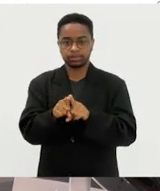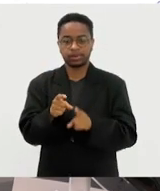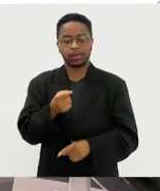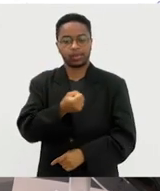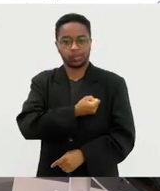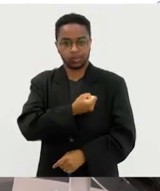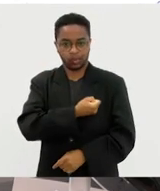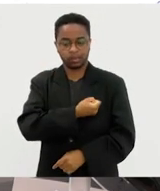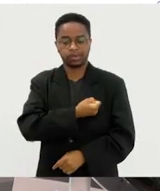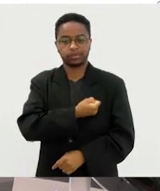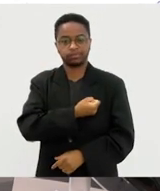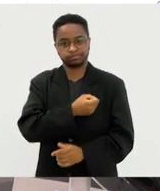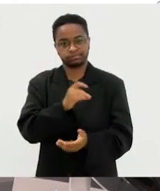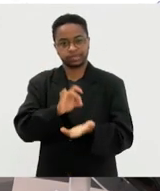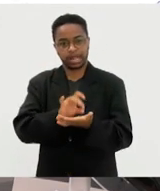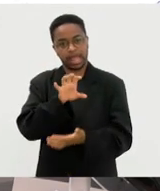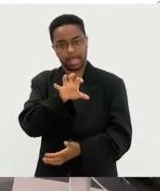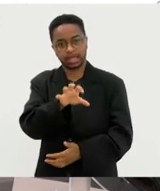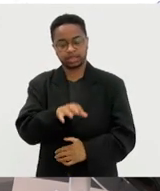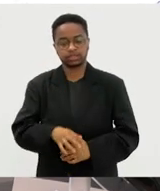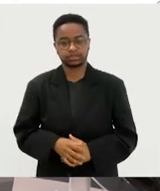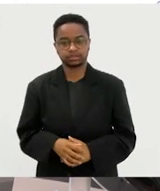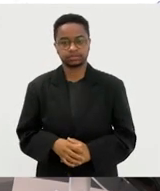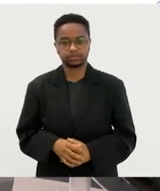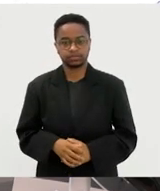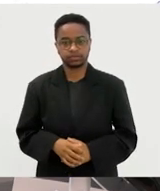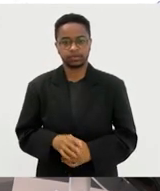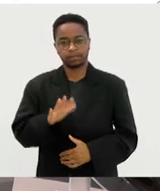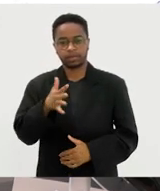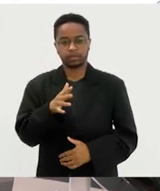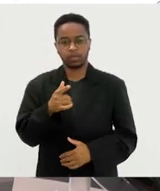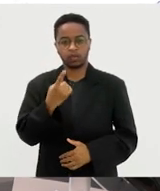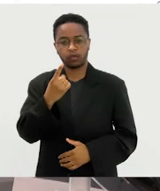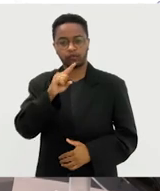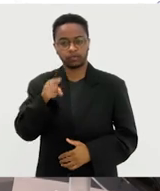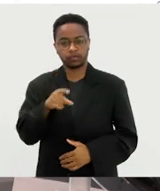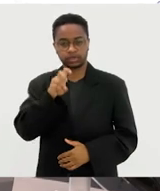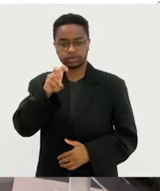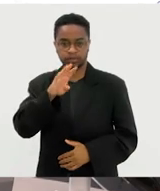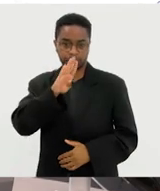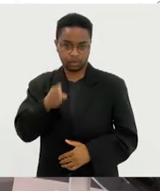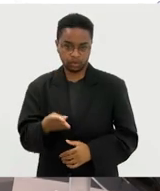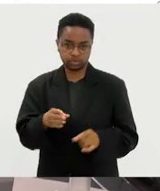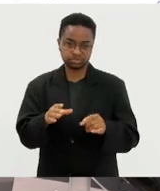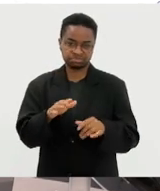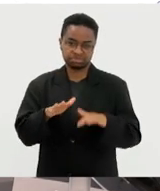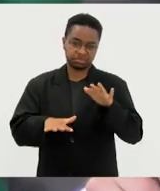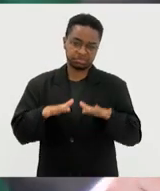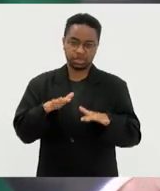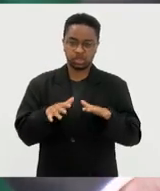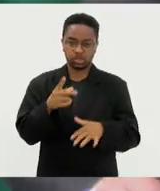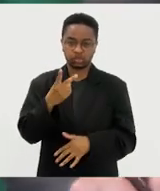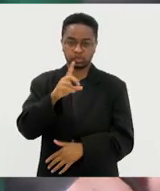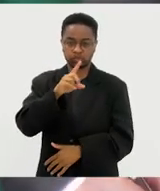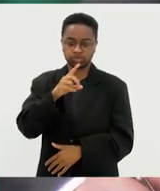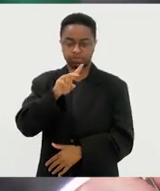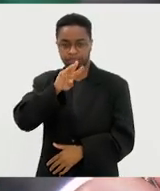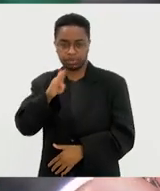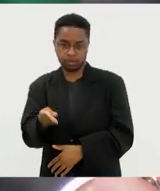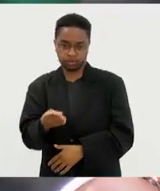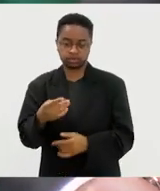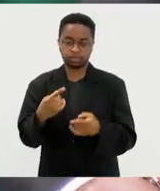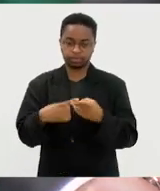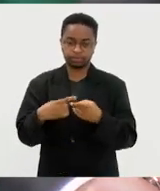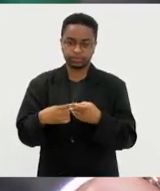também são exatamente esses, entre 1,5 bi a 2 bi de perda por ano, considerando que a ANP